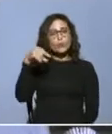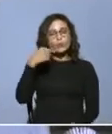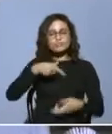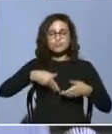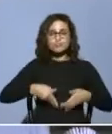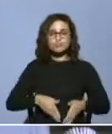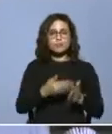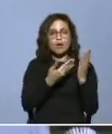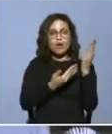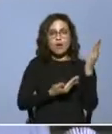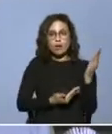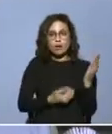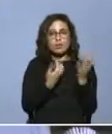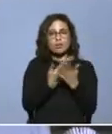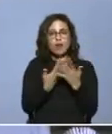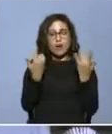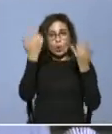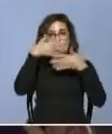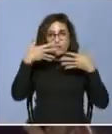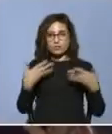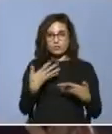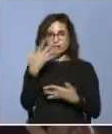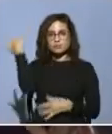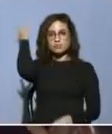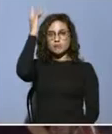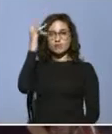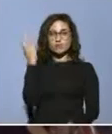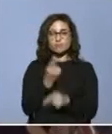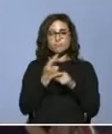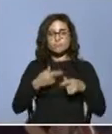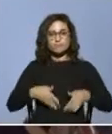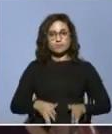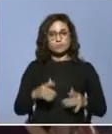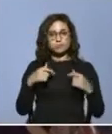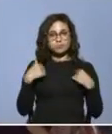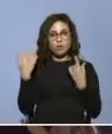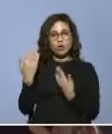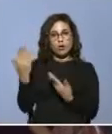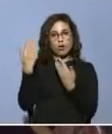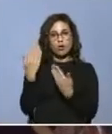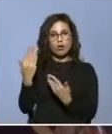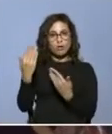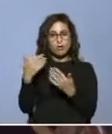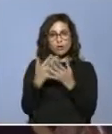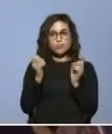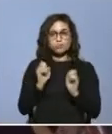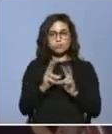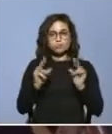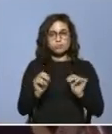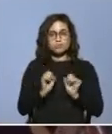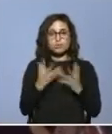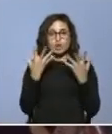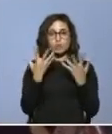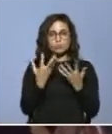fez resplandecer esta noite santa com o seu nascimento glorioso, afaste de vós as trevas do